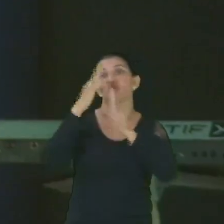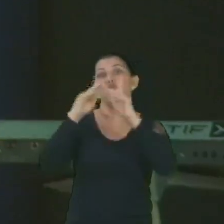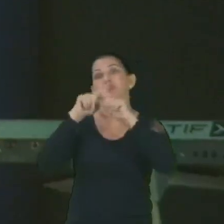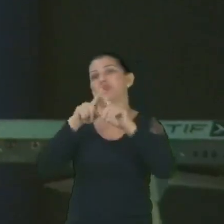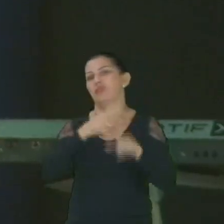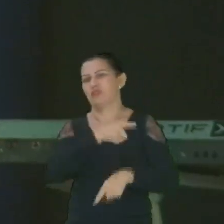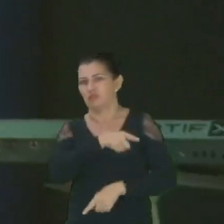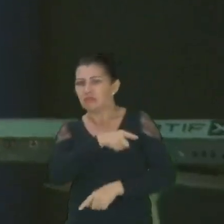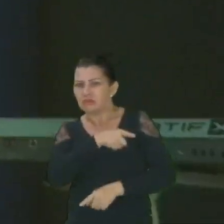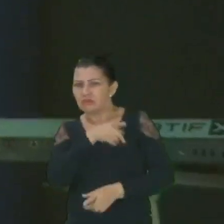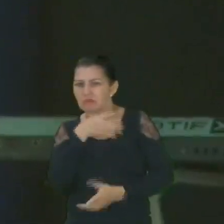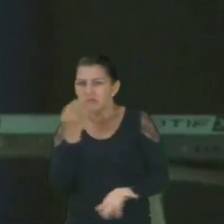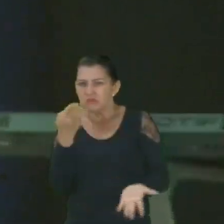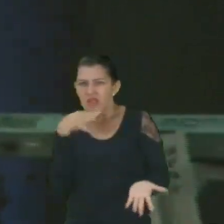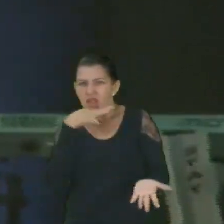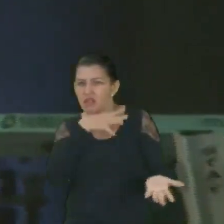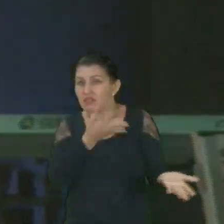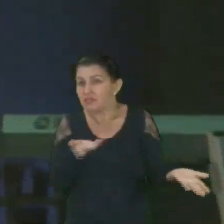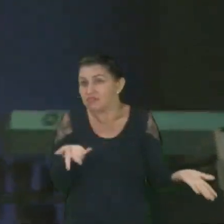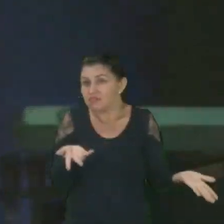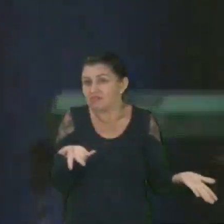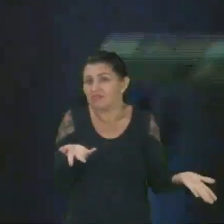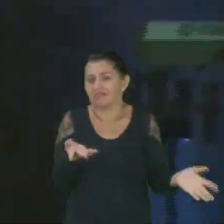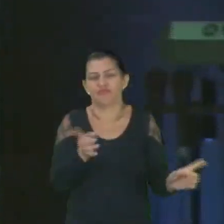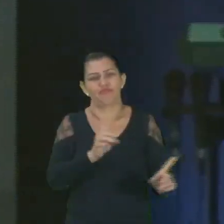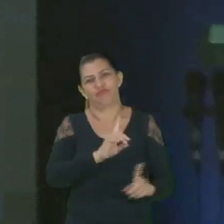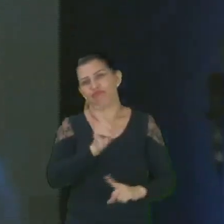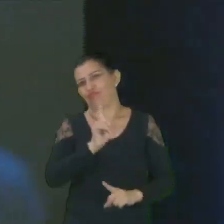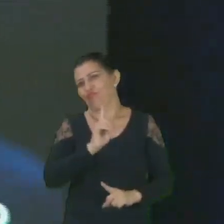A nossa origem não é uma origem